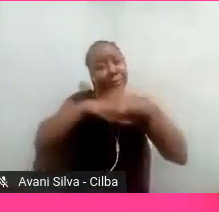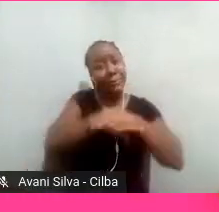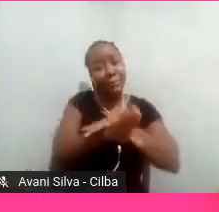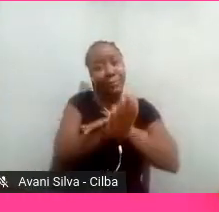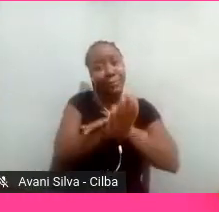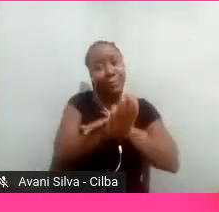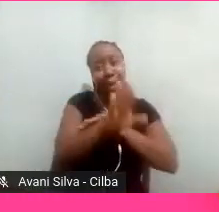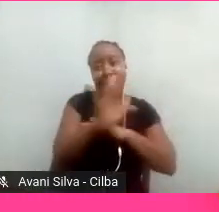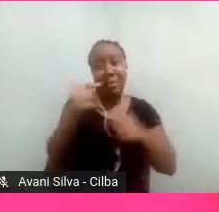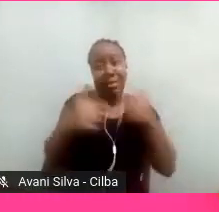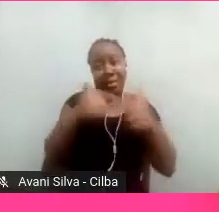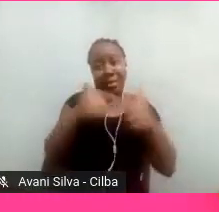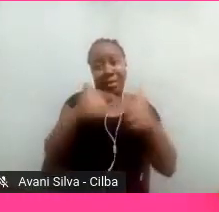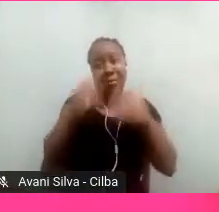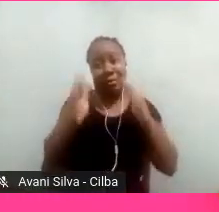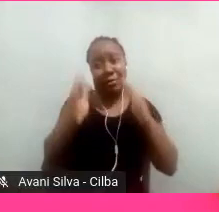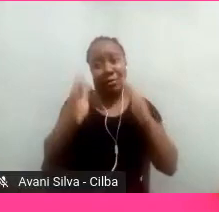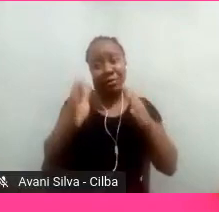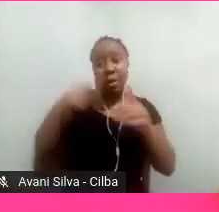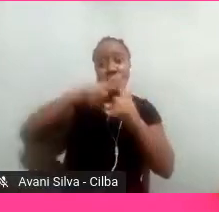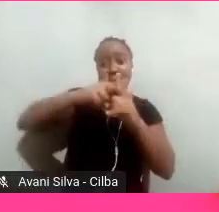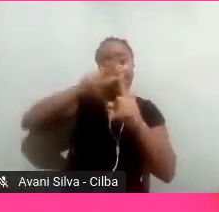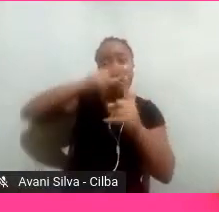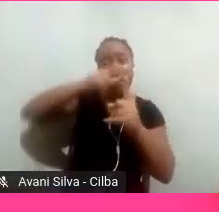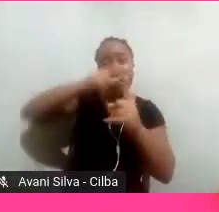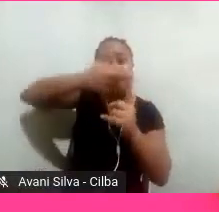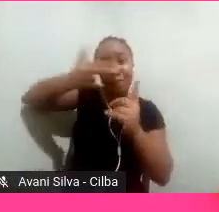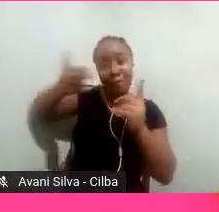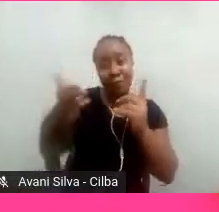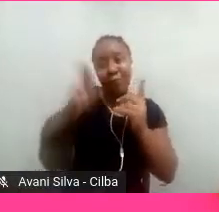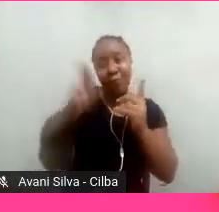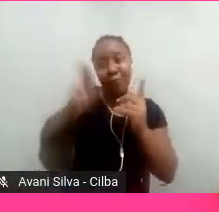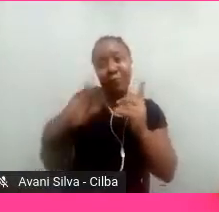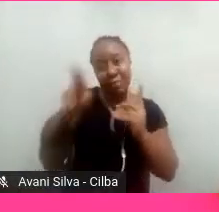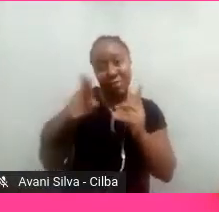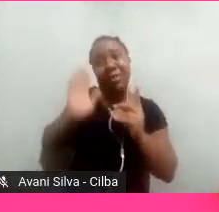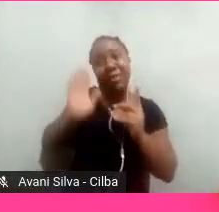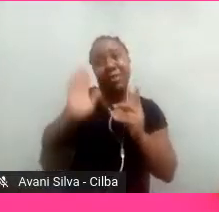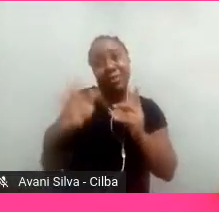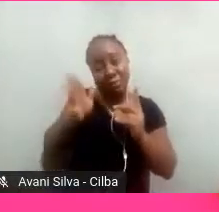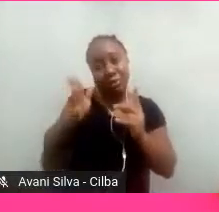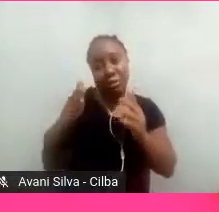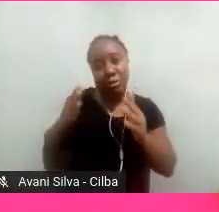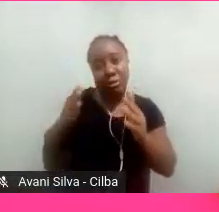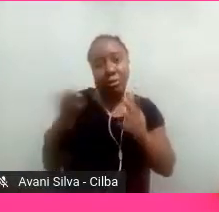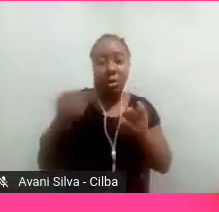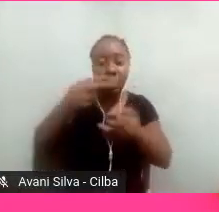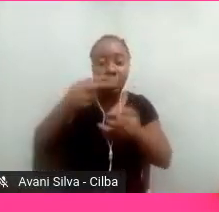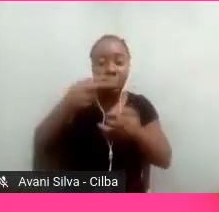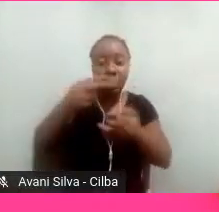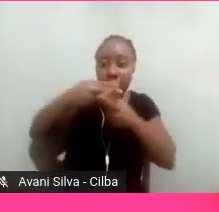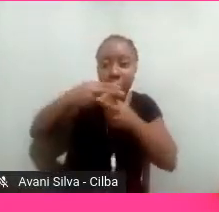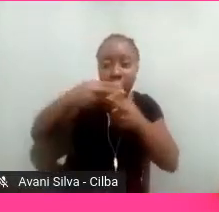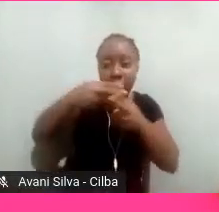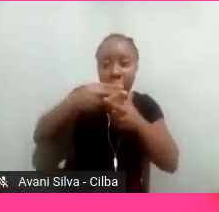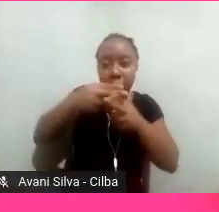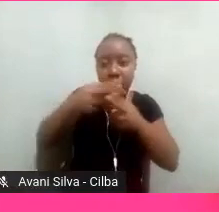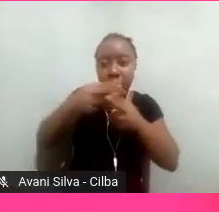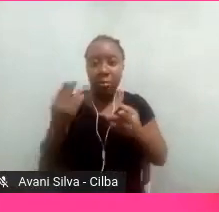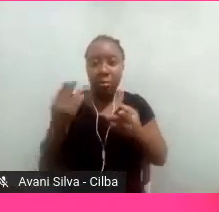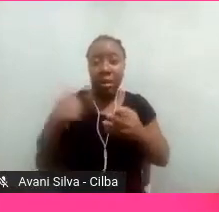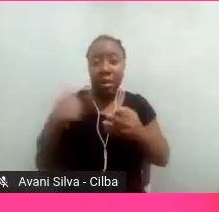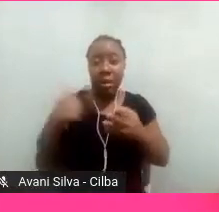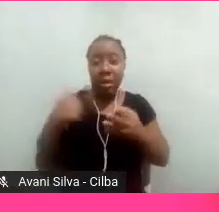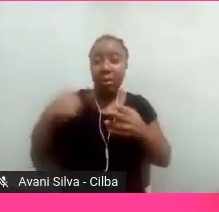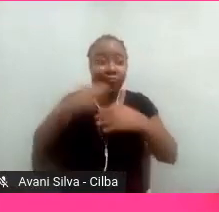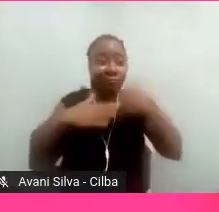as ferramentas perfeitas para isso. Uma base de corte, o estilete. Ah, mas eu não tenho uma base de corte. Não tem